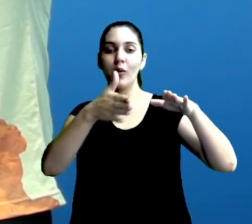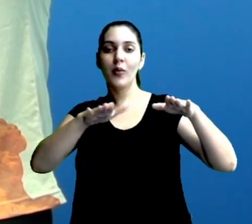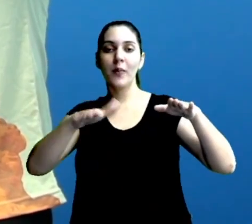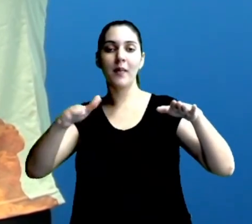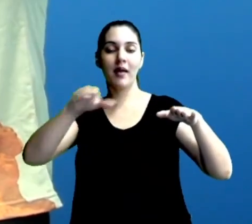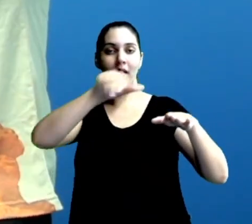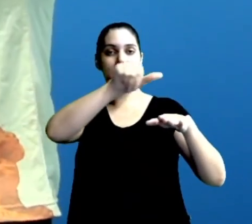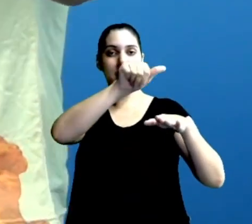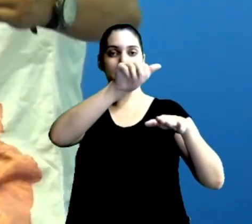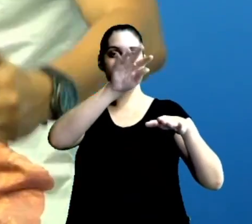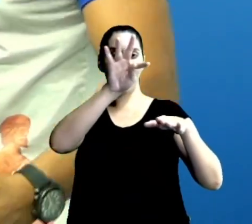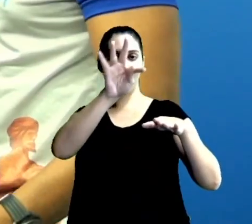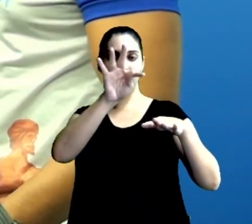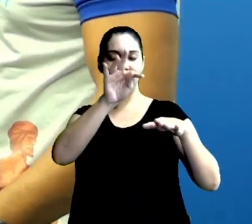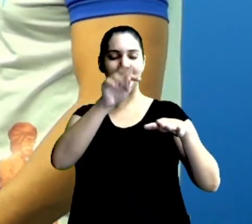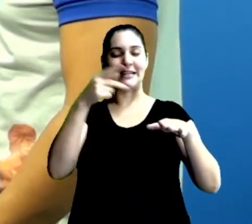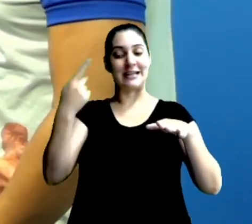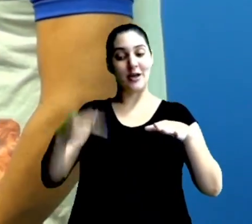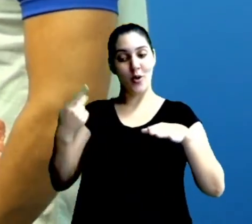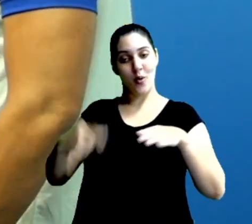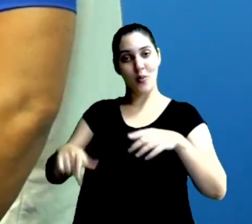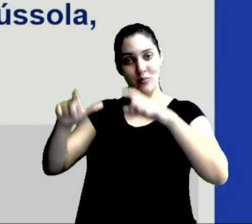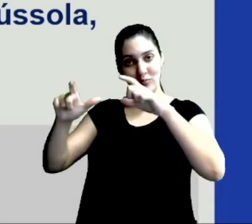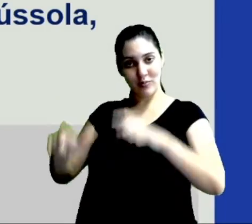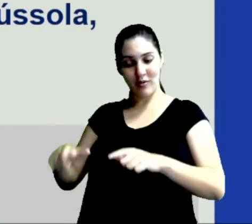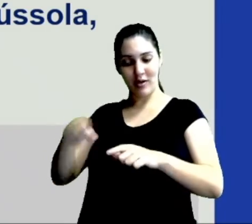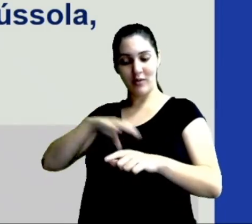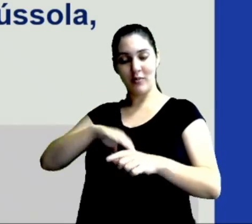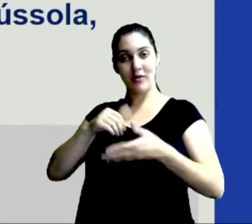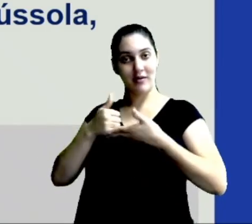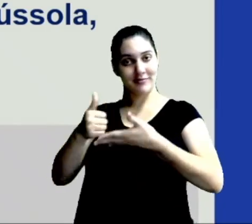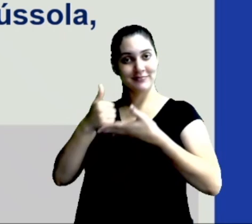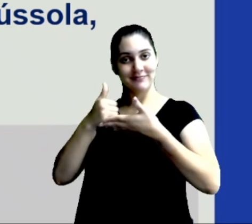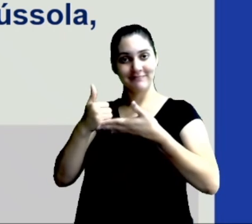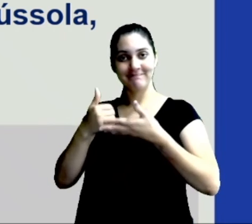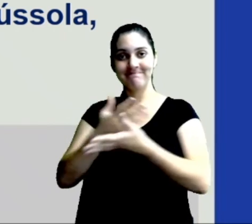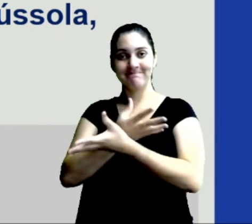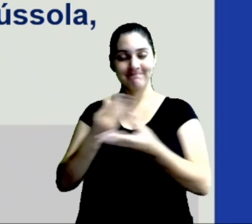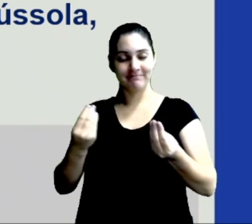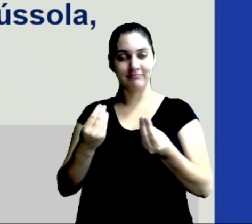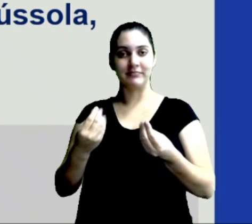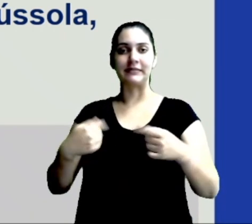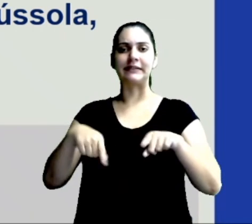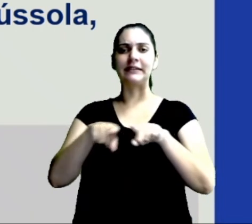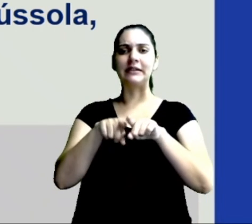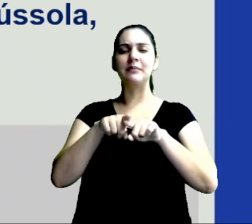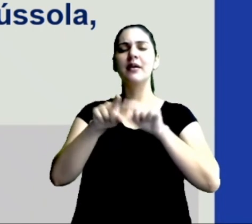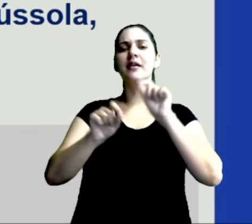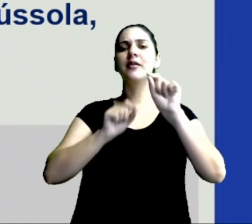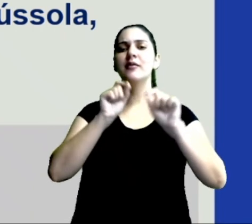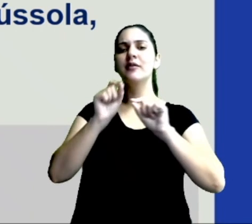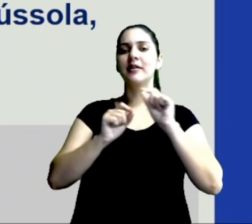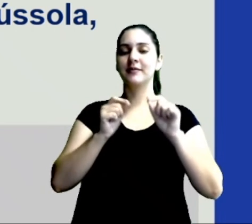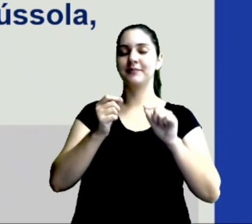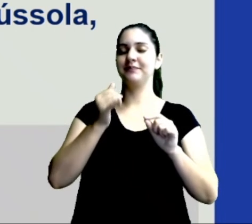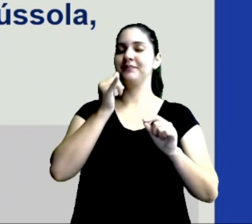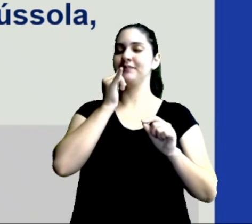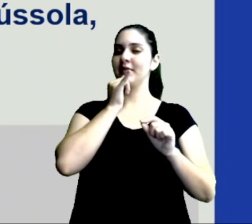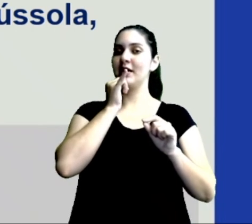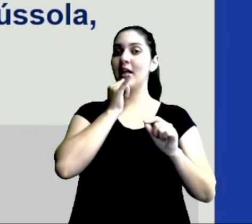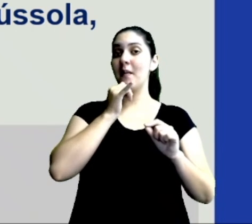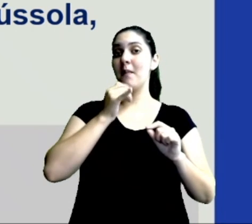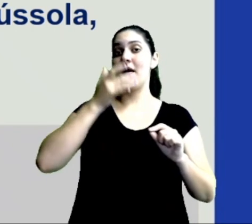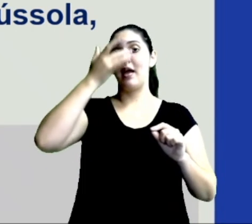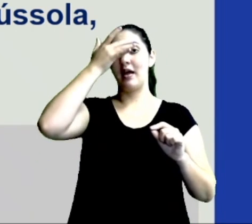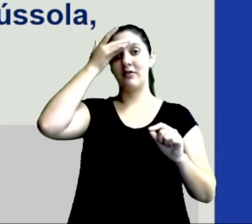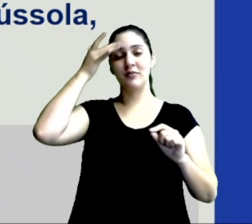Atlântico. Então essa posição geográfica de Portugal ajudou muito. Além da posição geográfica, tinha uma burguesia aliada ao rei,